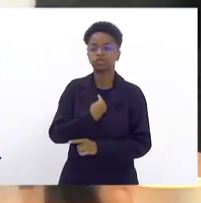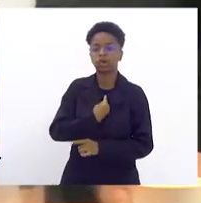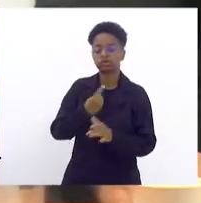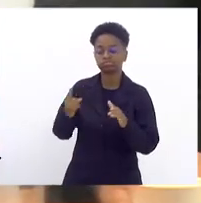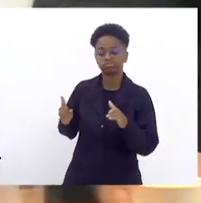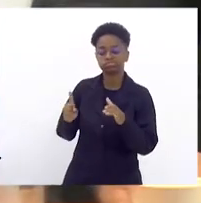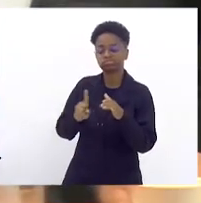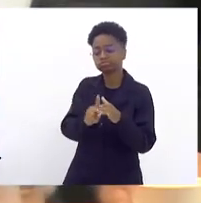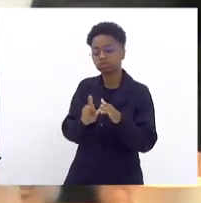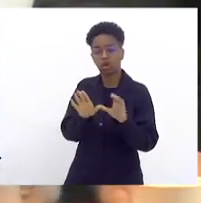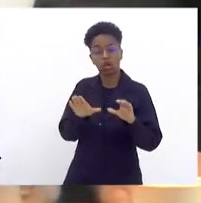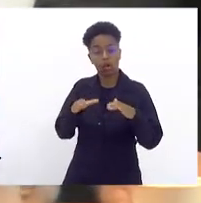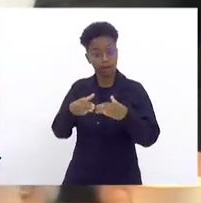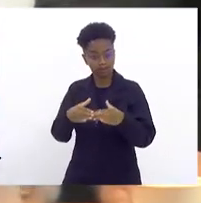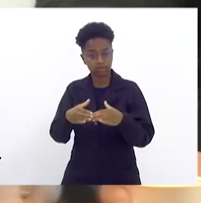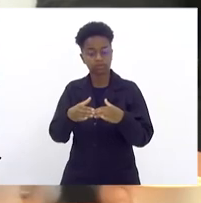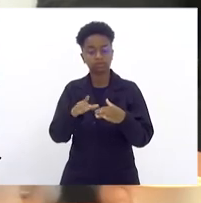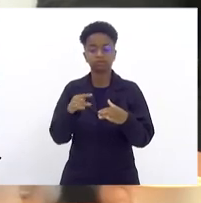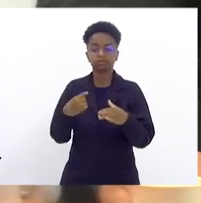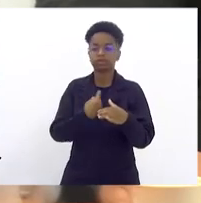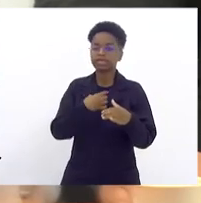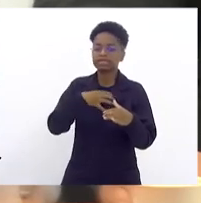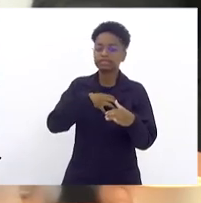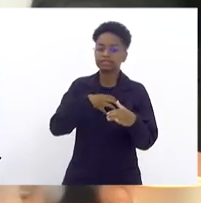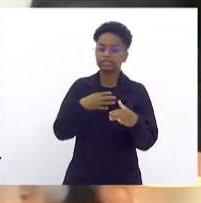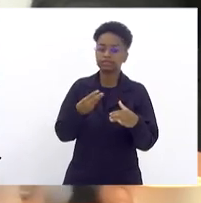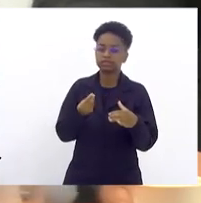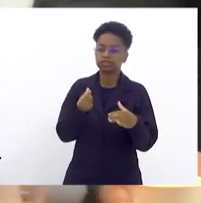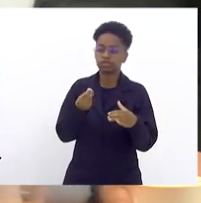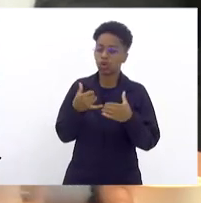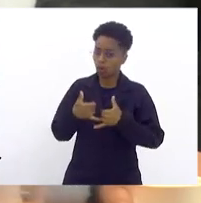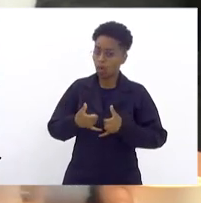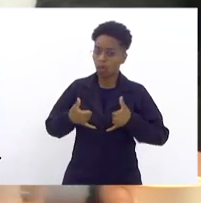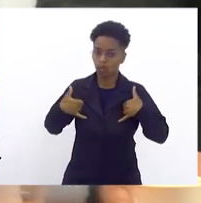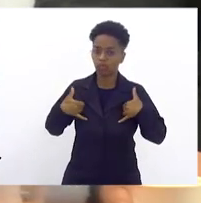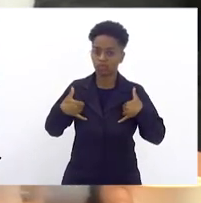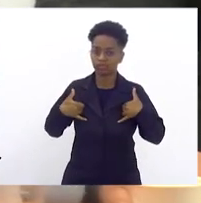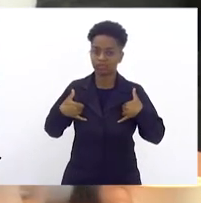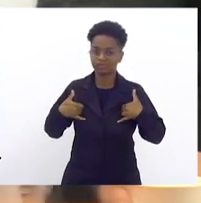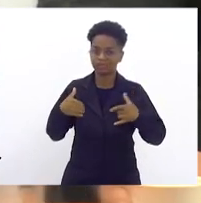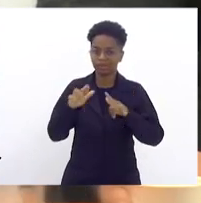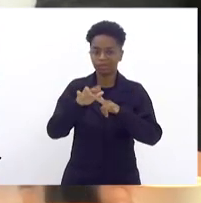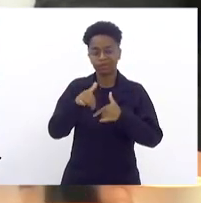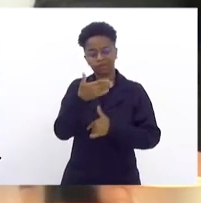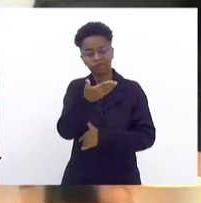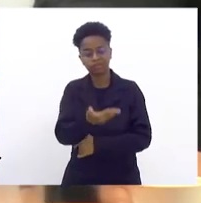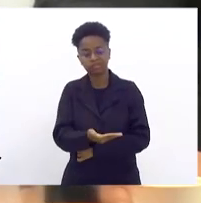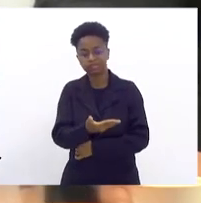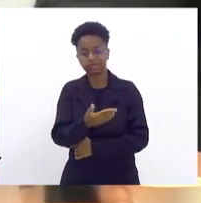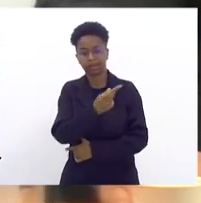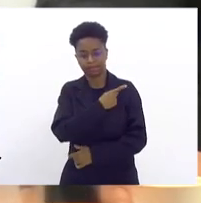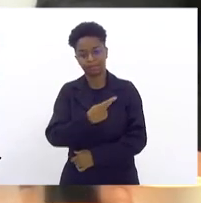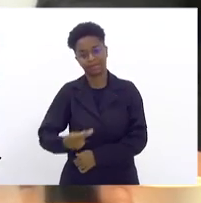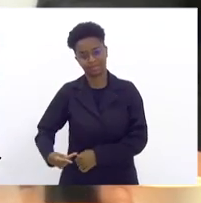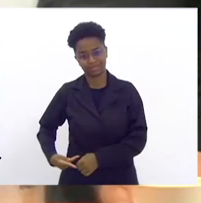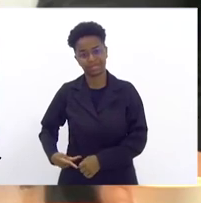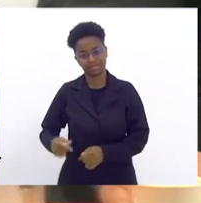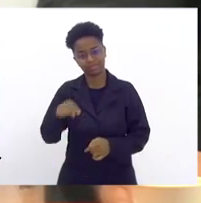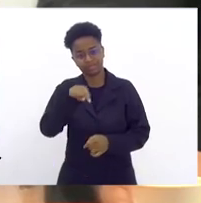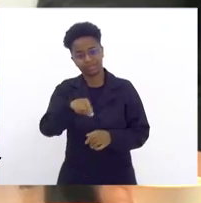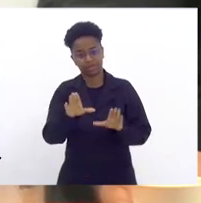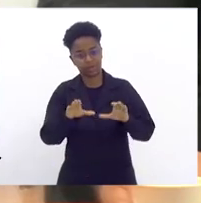parte dessa comissão nos sentimos orgulhosos de tê-lo como nosso presidente da